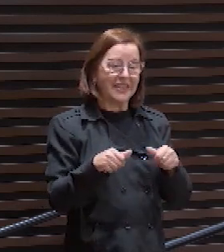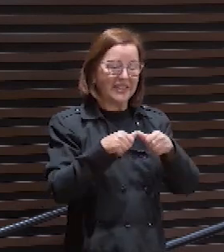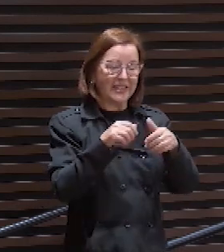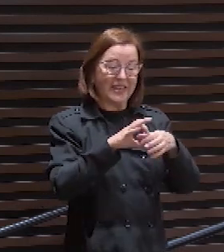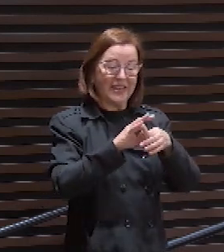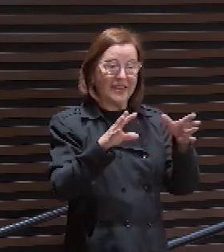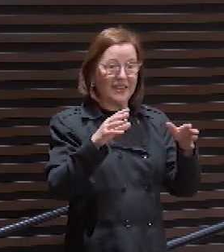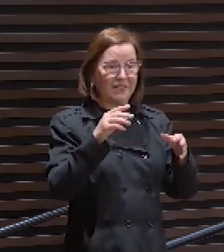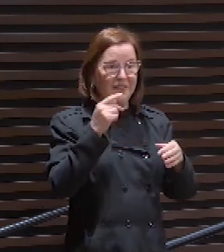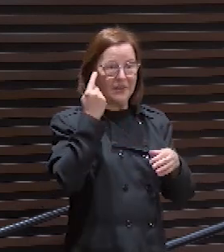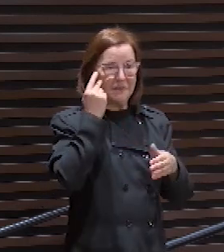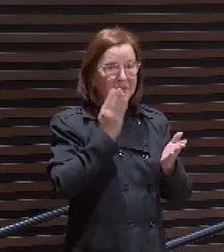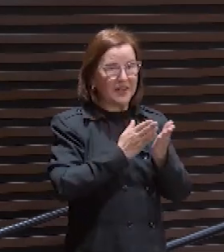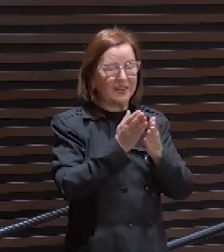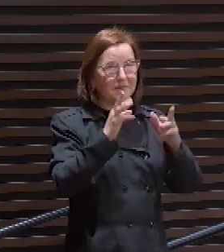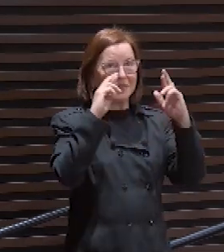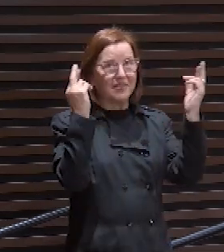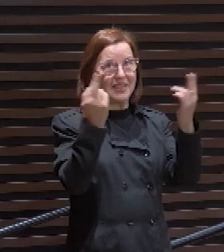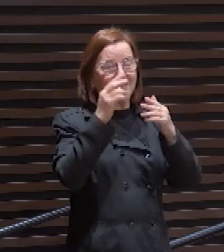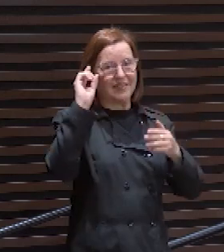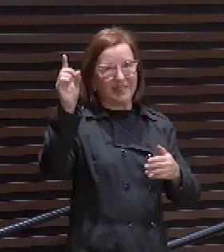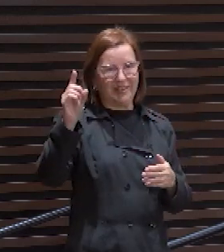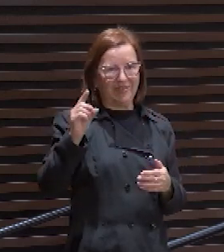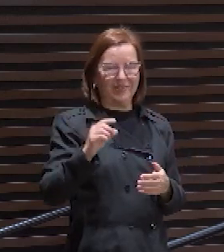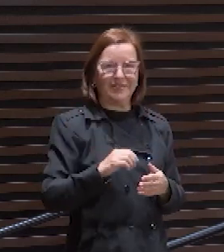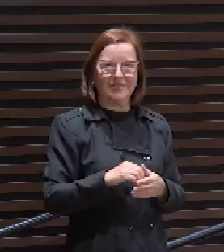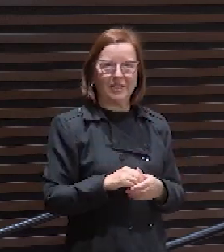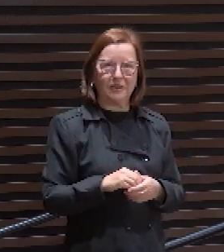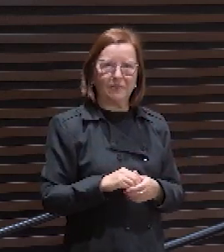vida de generosidade, desapego e serviço aos outros.